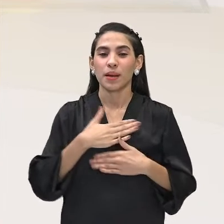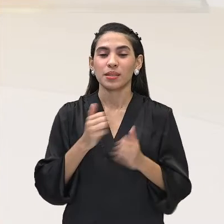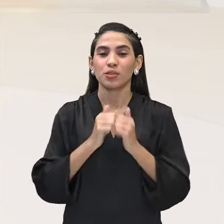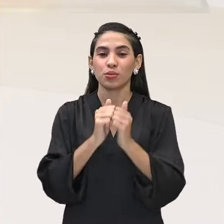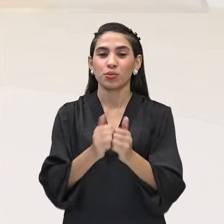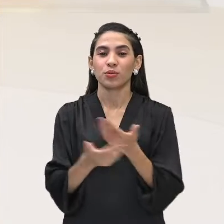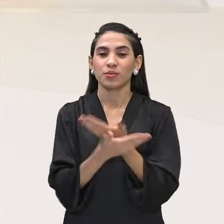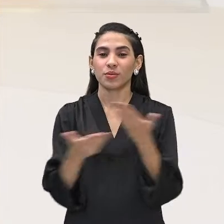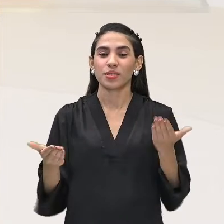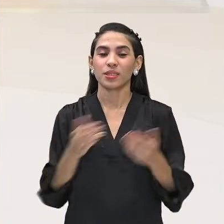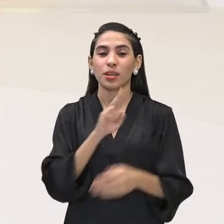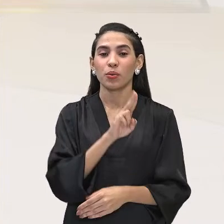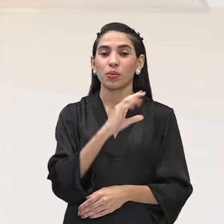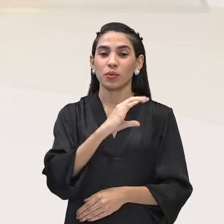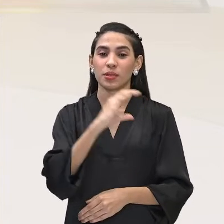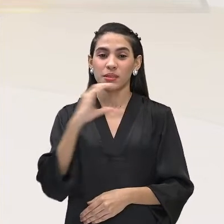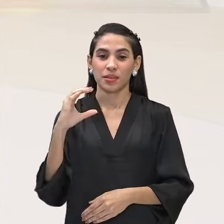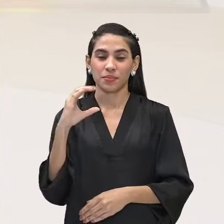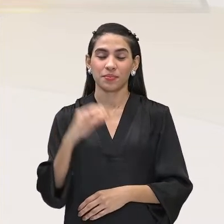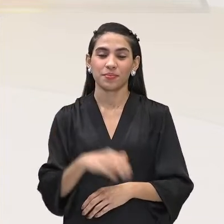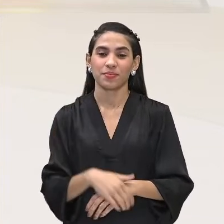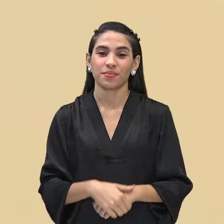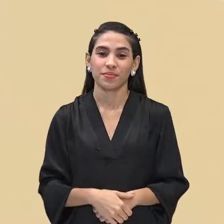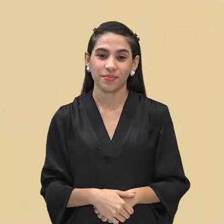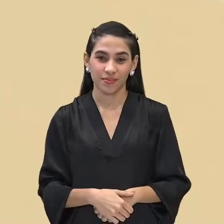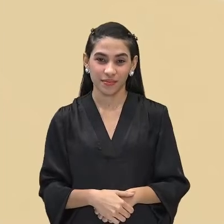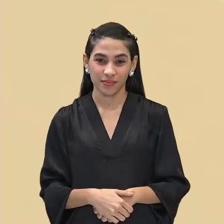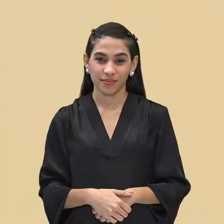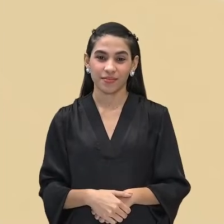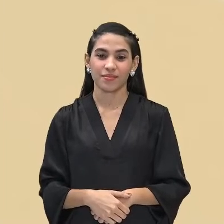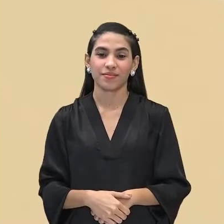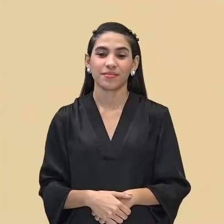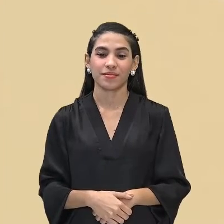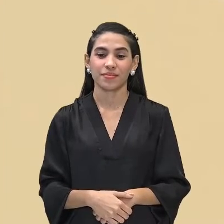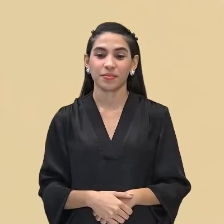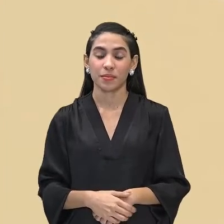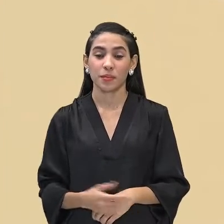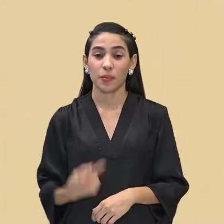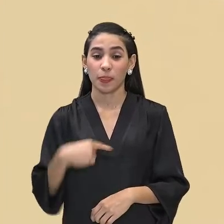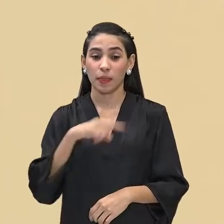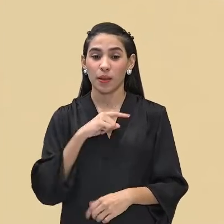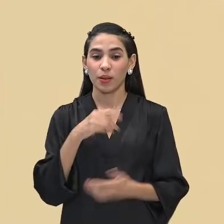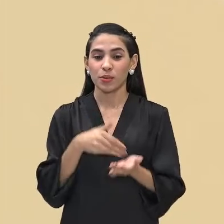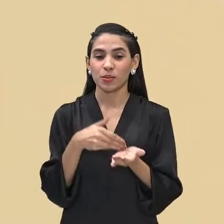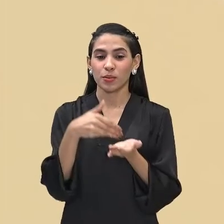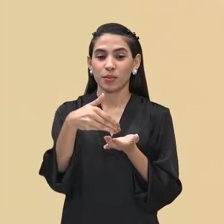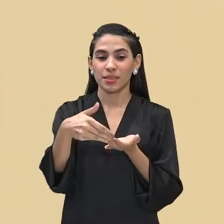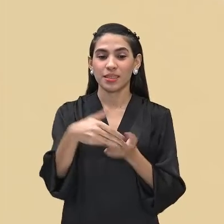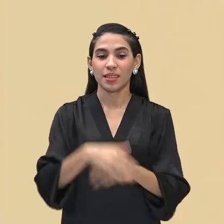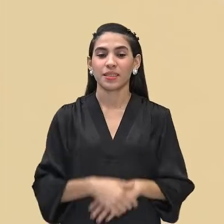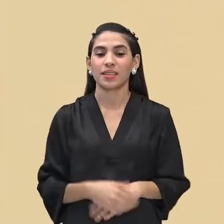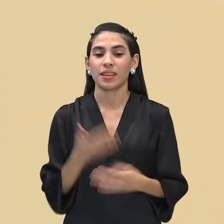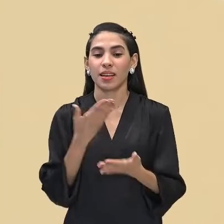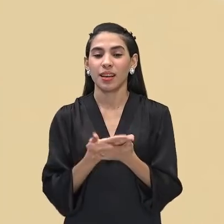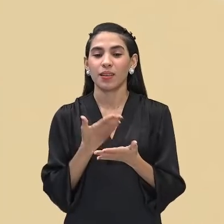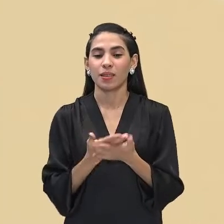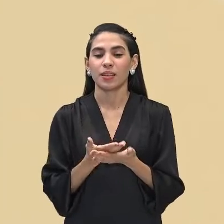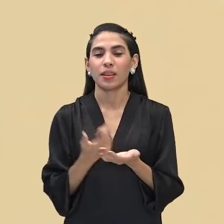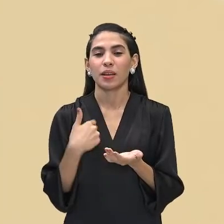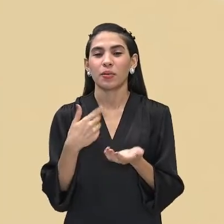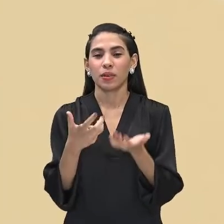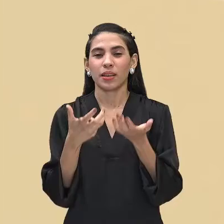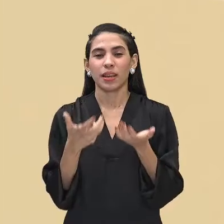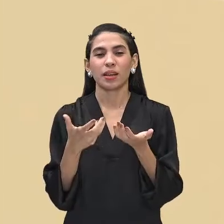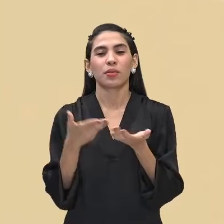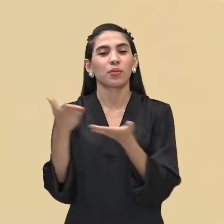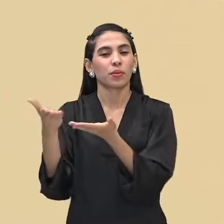na nossa unidade comum curricular. Então, para a gente iniciar a aula de hoje, eu quero convidá-los para